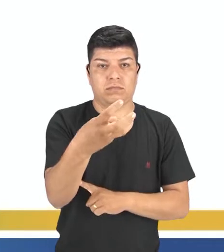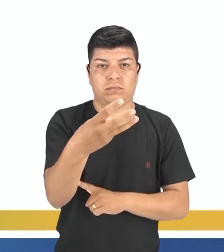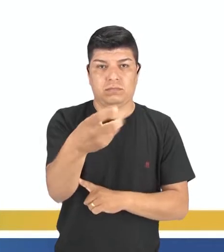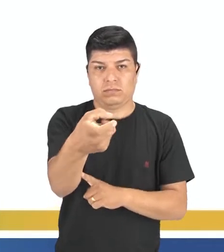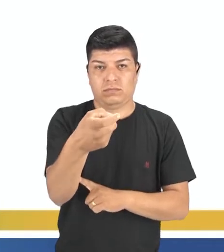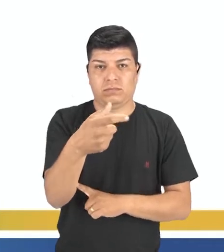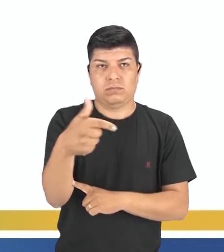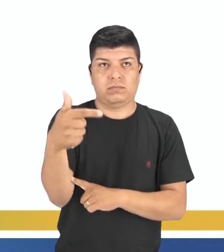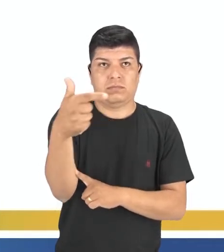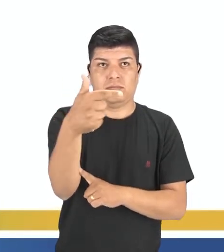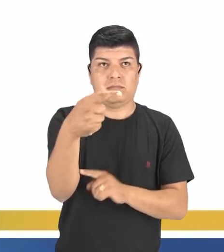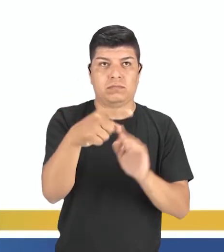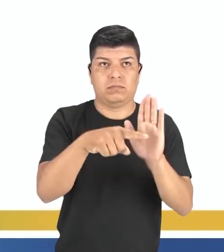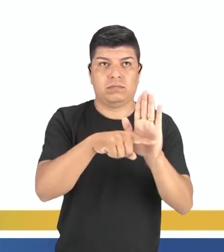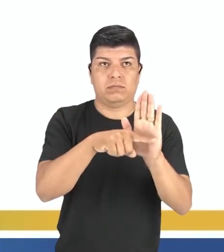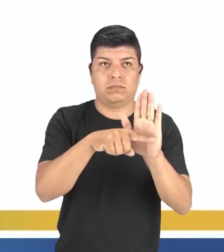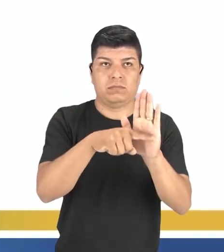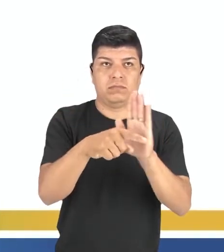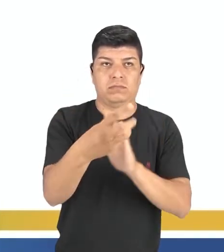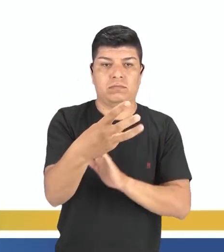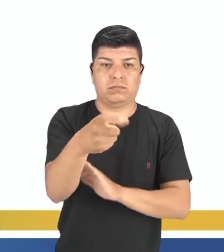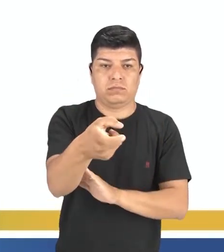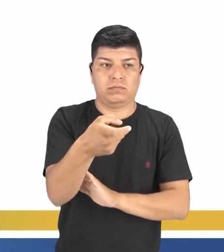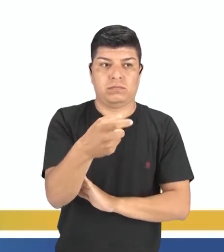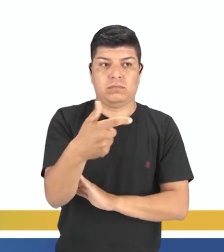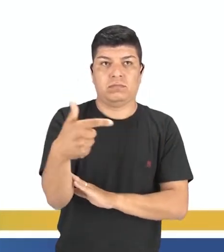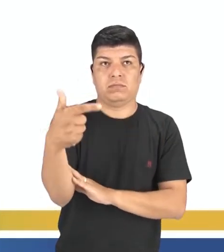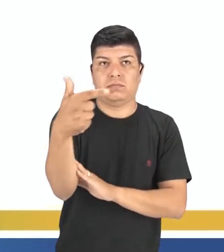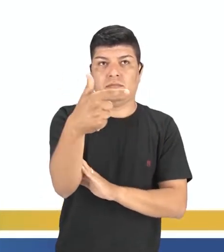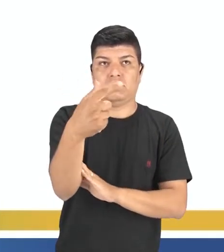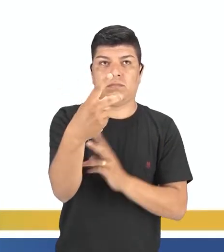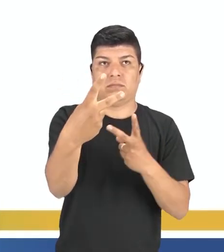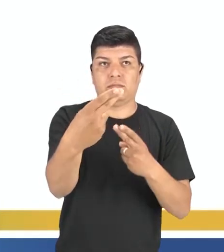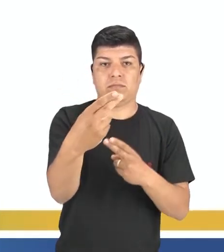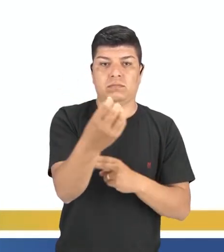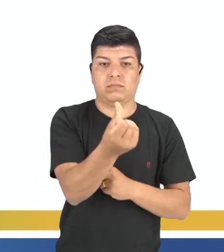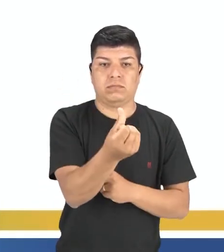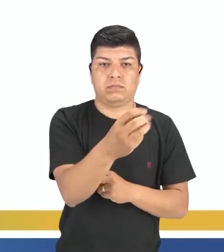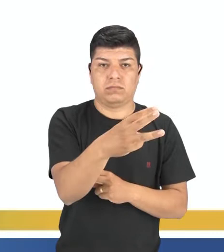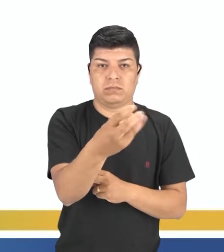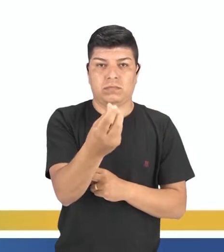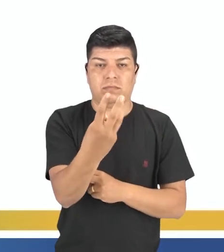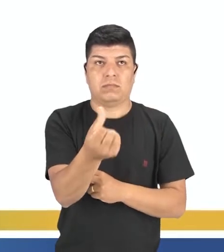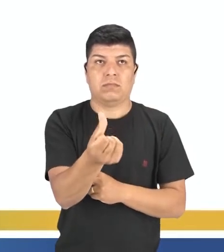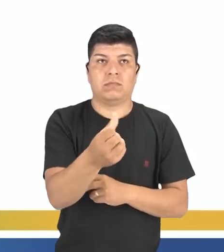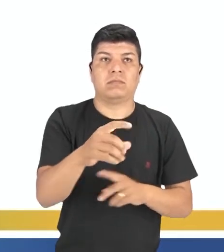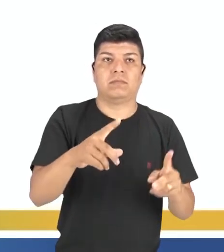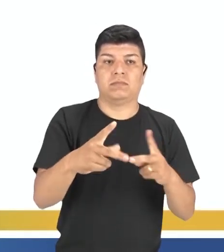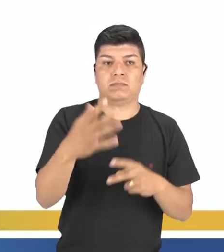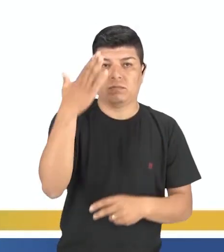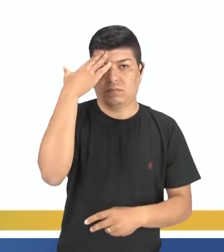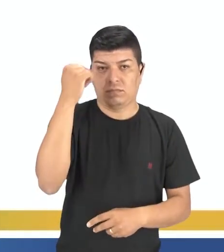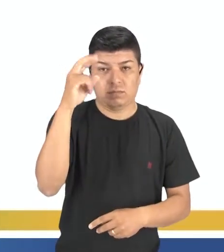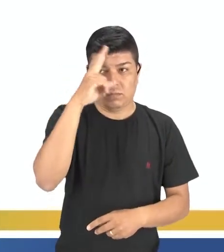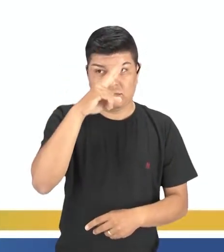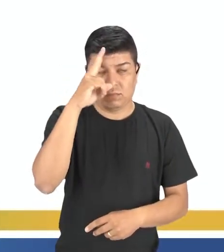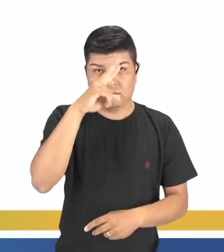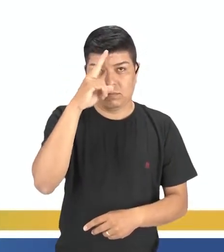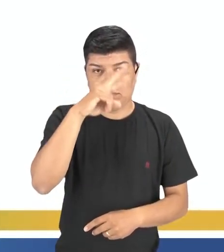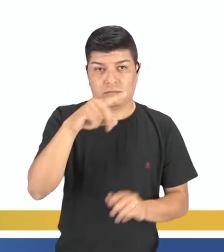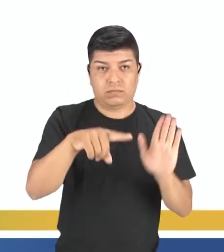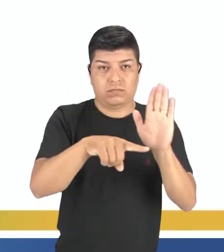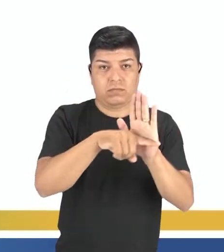12, vezes menos 3 me dá 36. Lembre-se que menos 4 é um